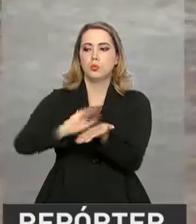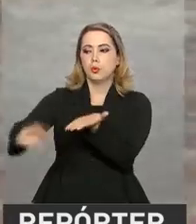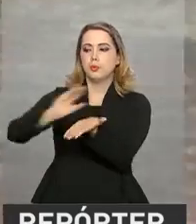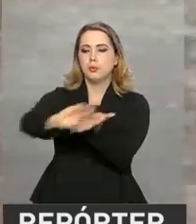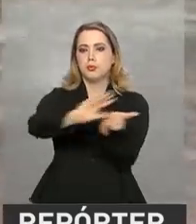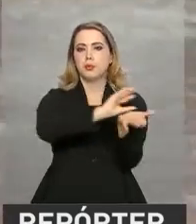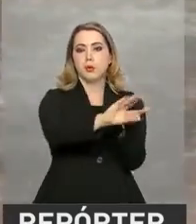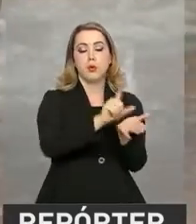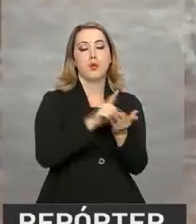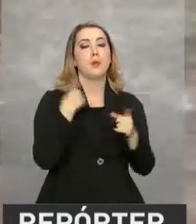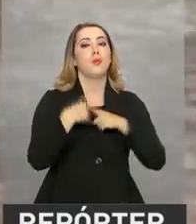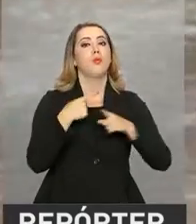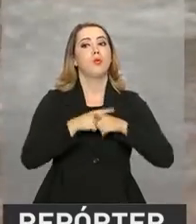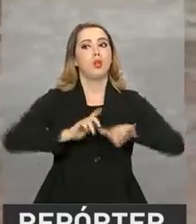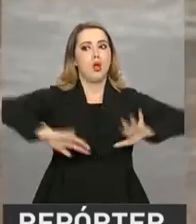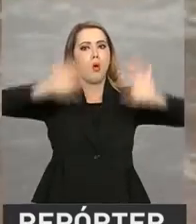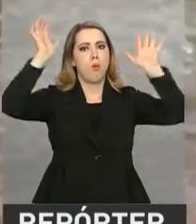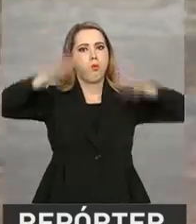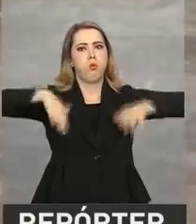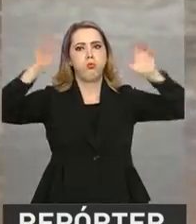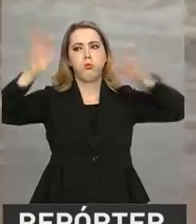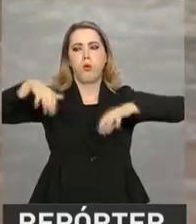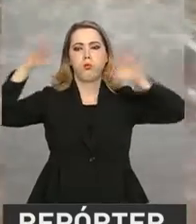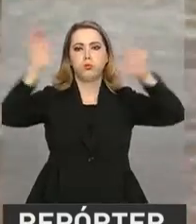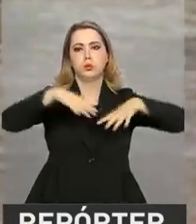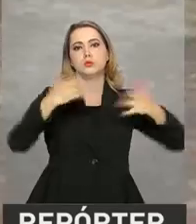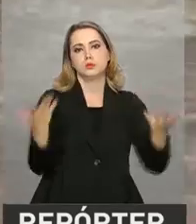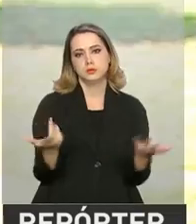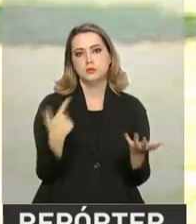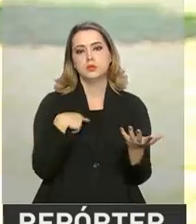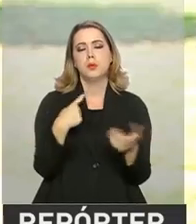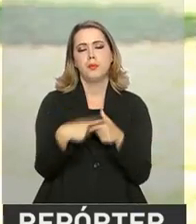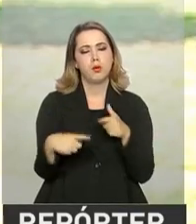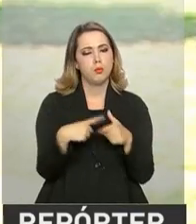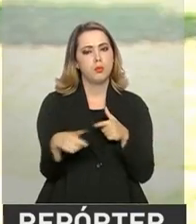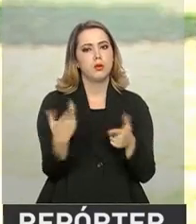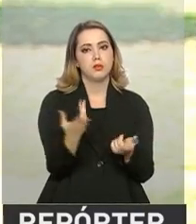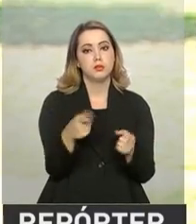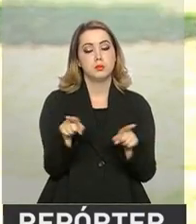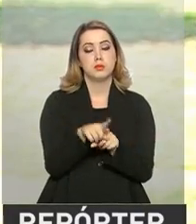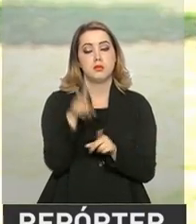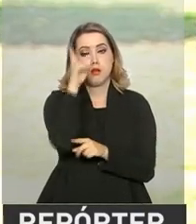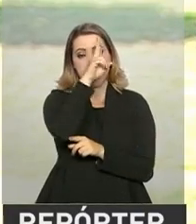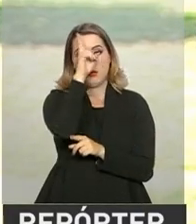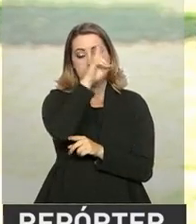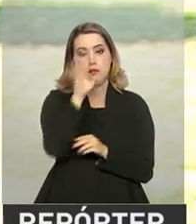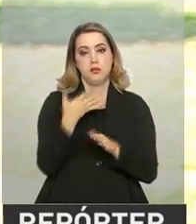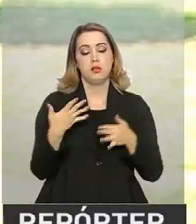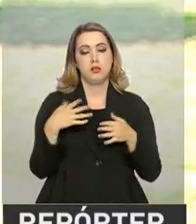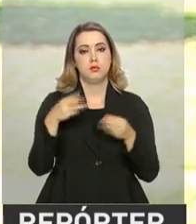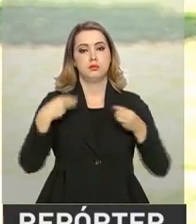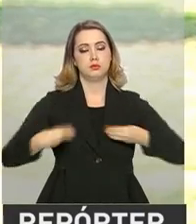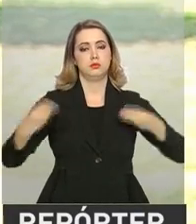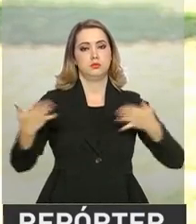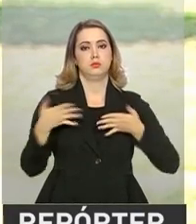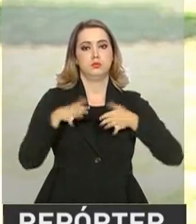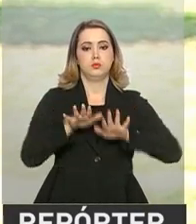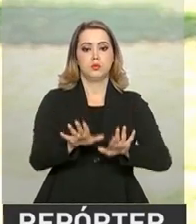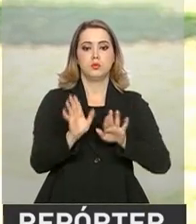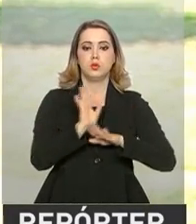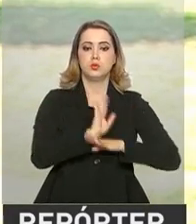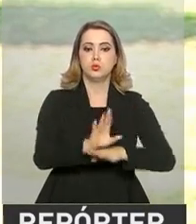atingidas por fortes chuvas e até enxurradas. Lembrando que o Ministério da Integração Nacional apoia também